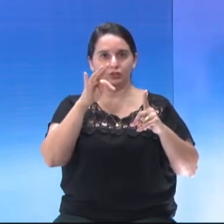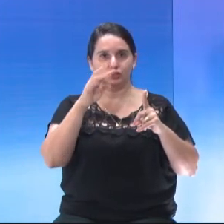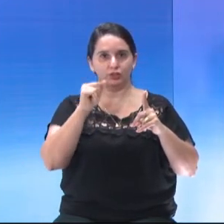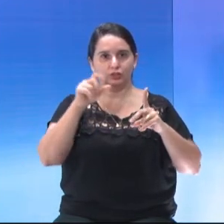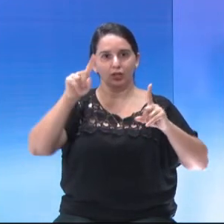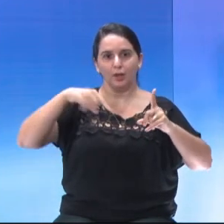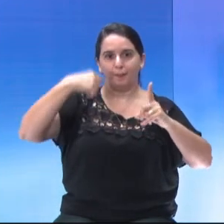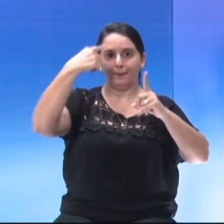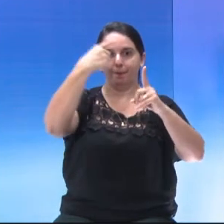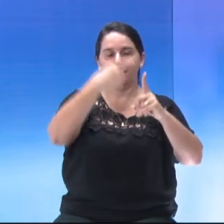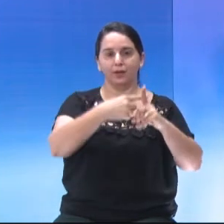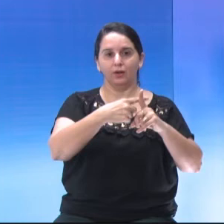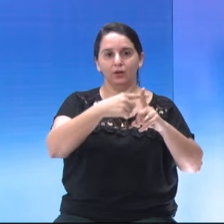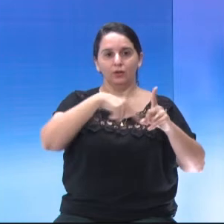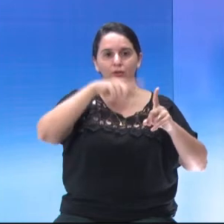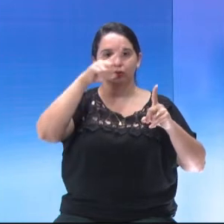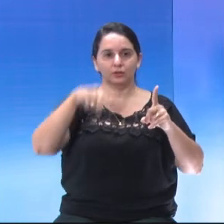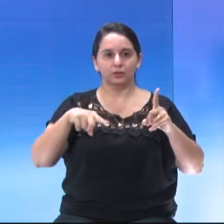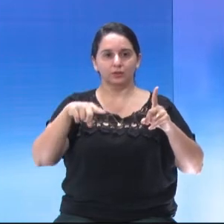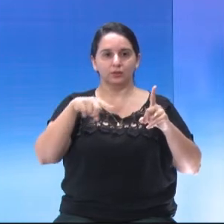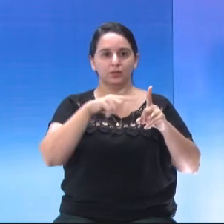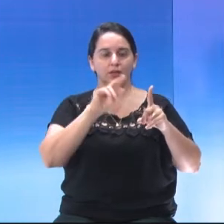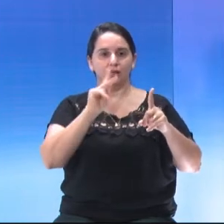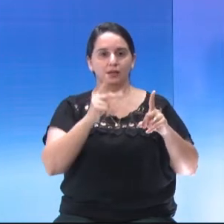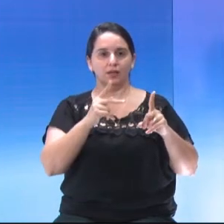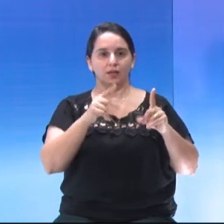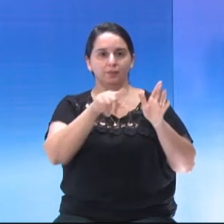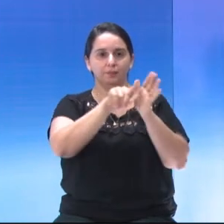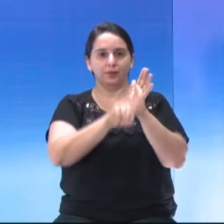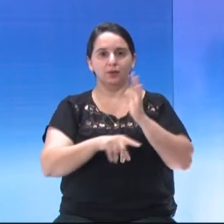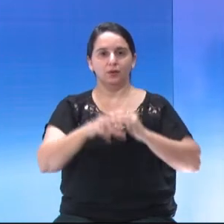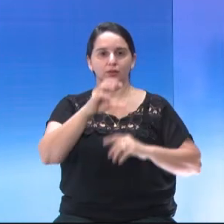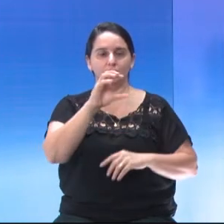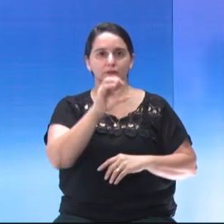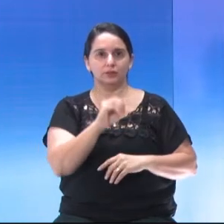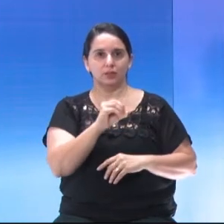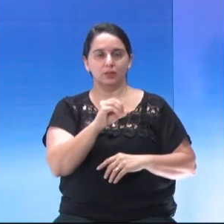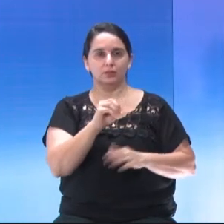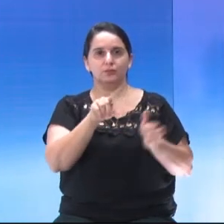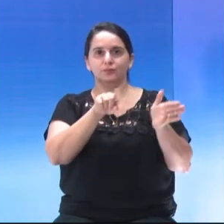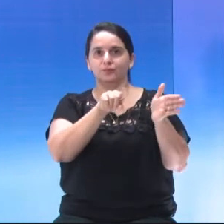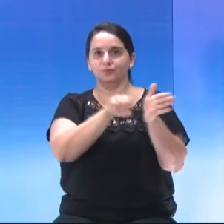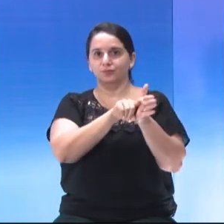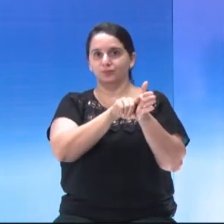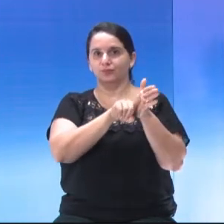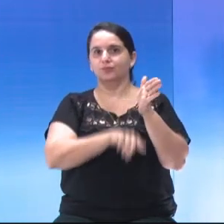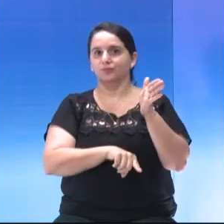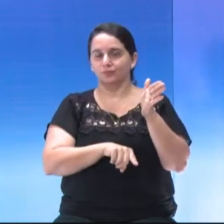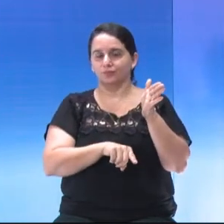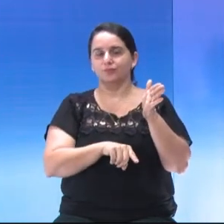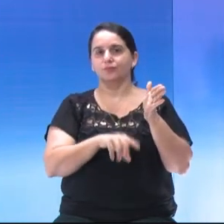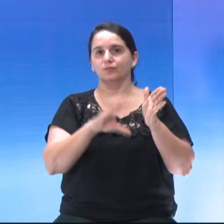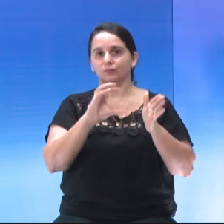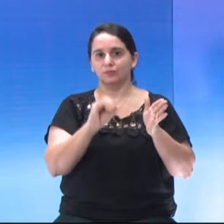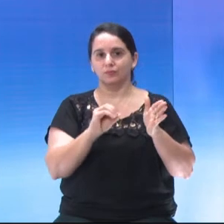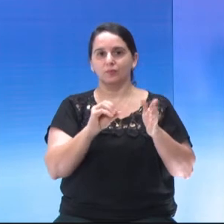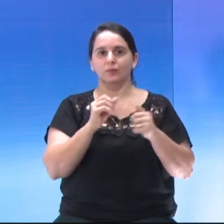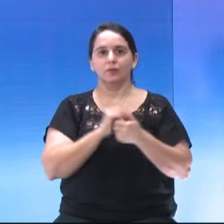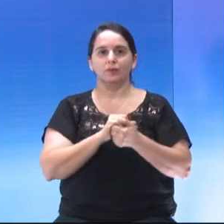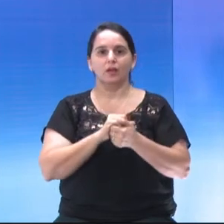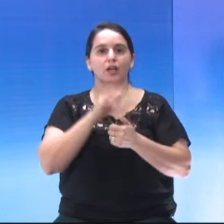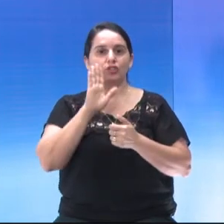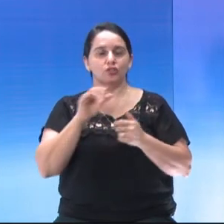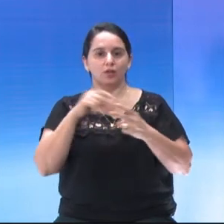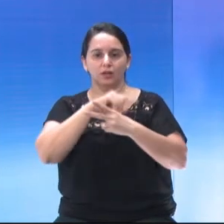produto. Consequentemente, o ΔH sempre vai ser menor que zero, ou seja, ele sempre vai adotar um valor